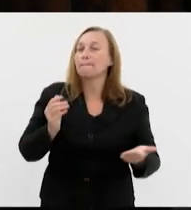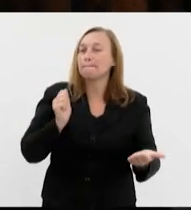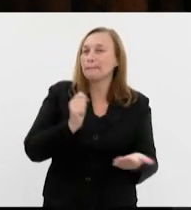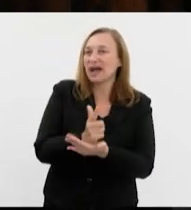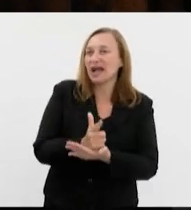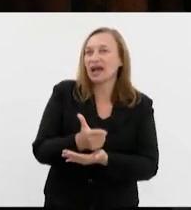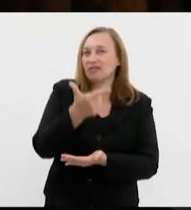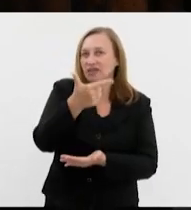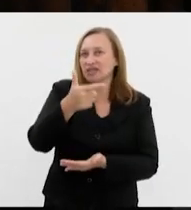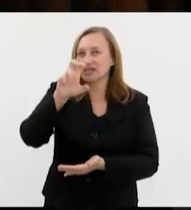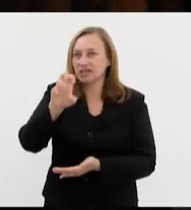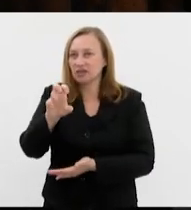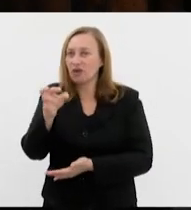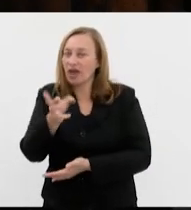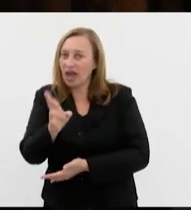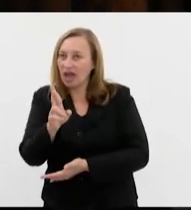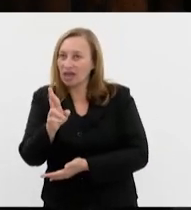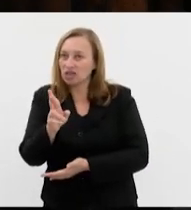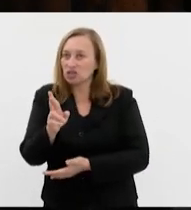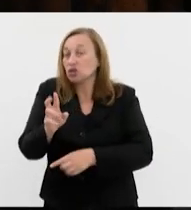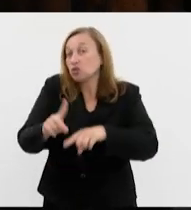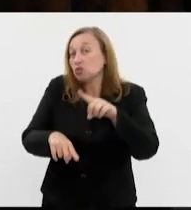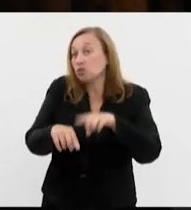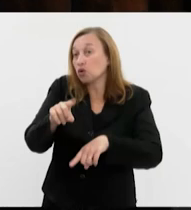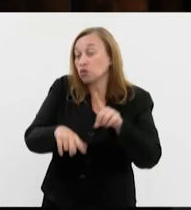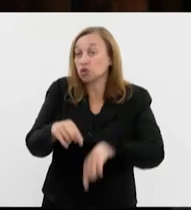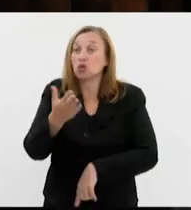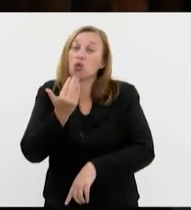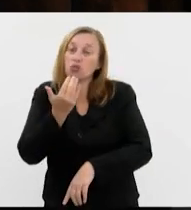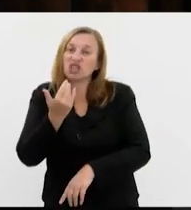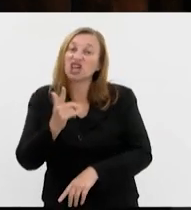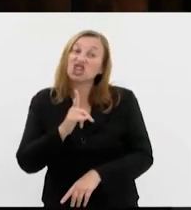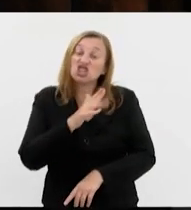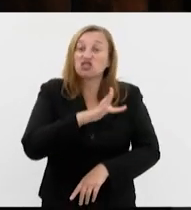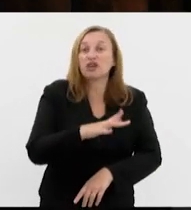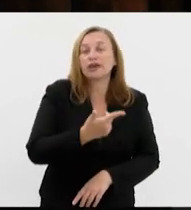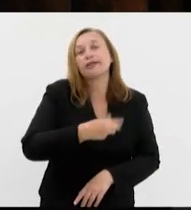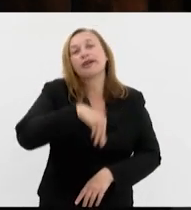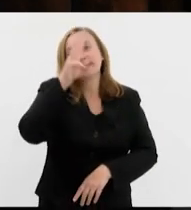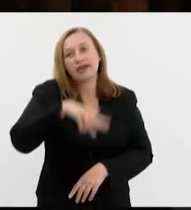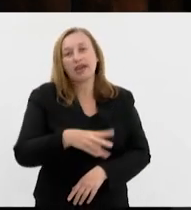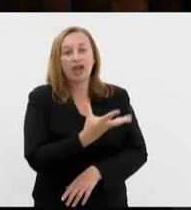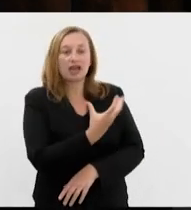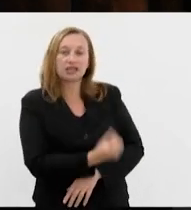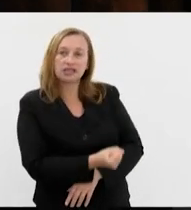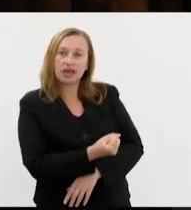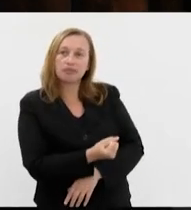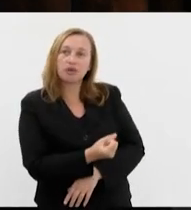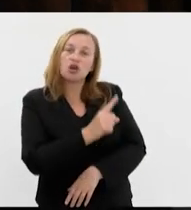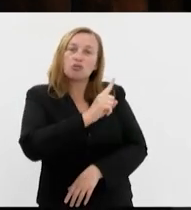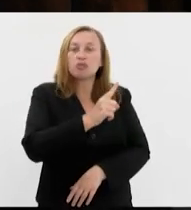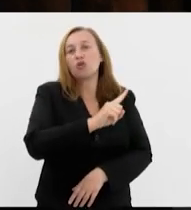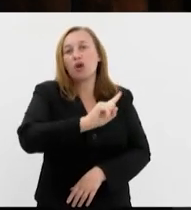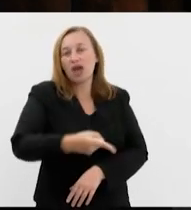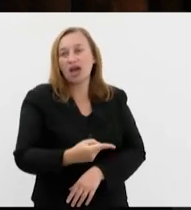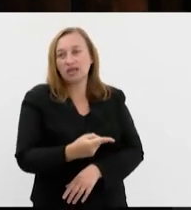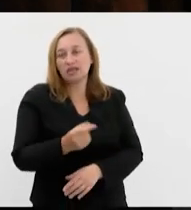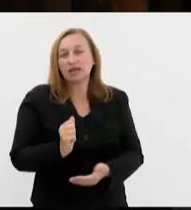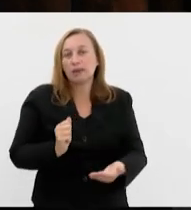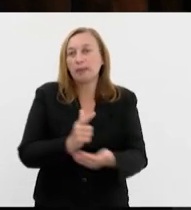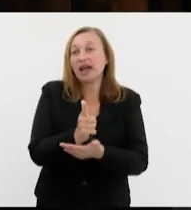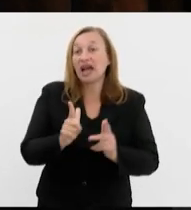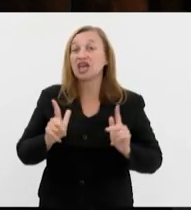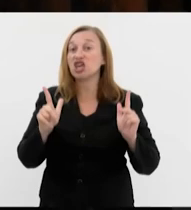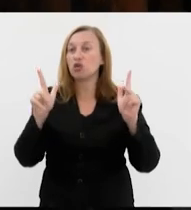de um gênero alimentício é diferente de alguém que ganha R$ 1.500 e vai pagar os mesmos